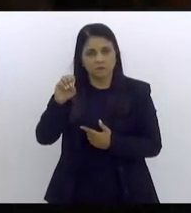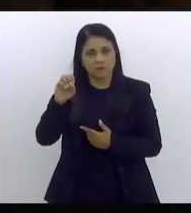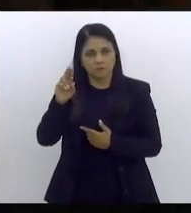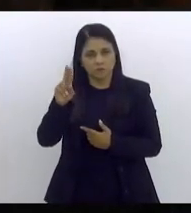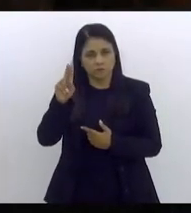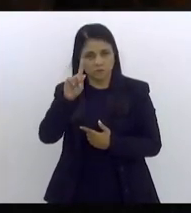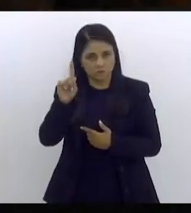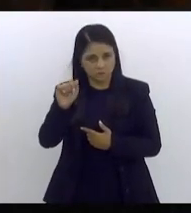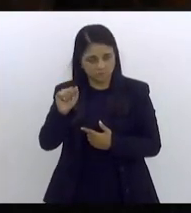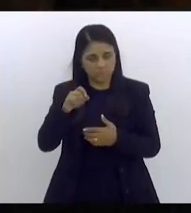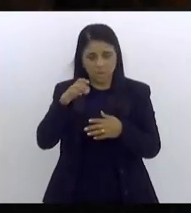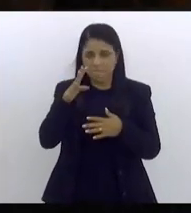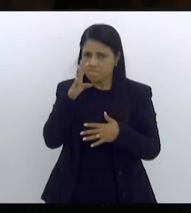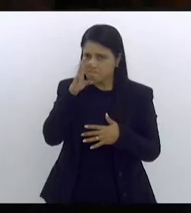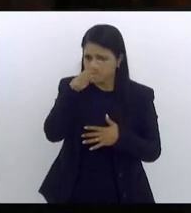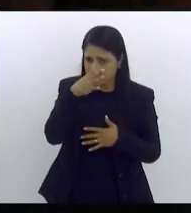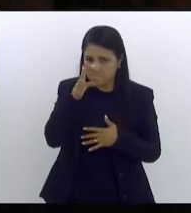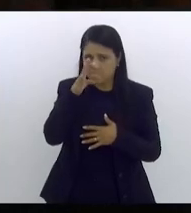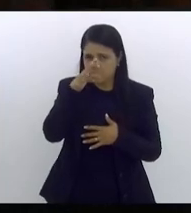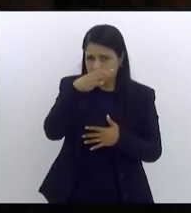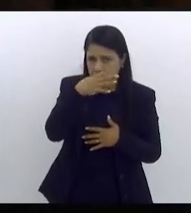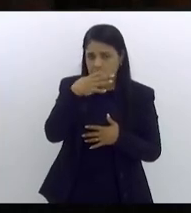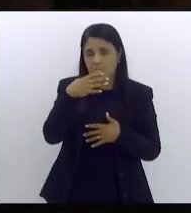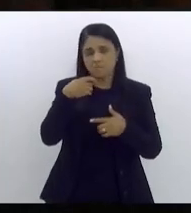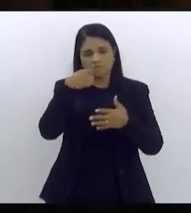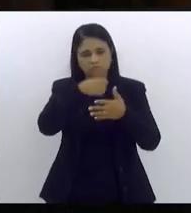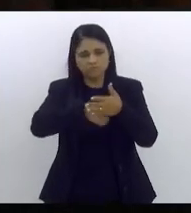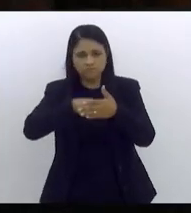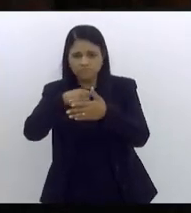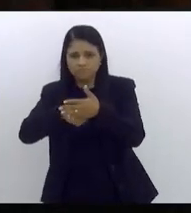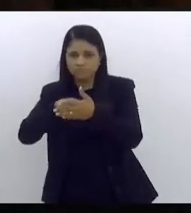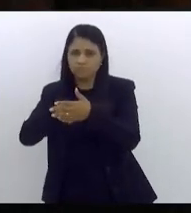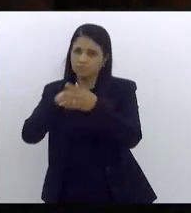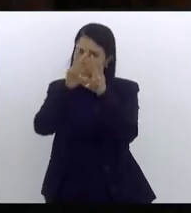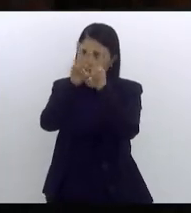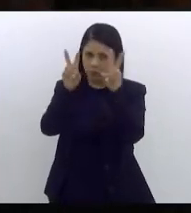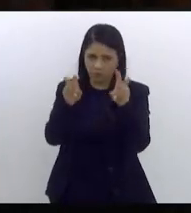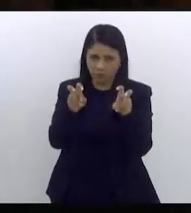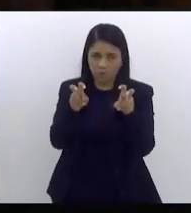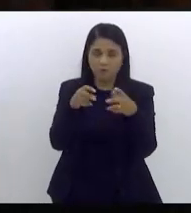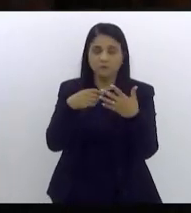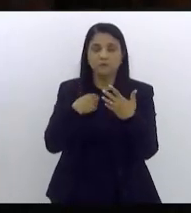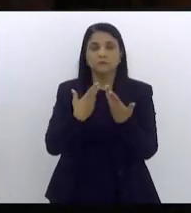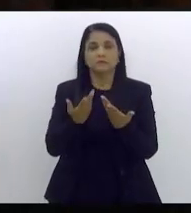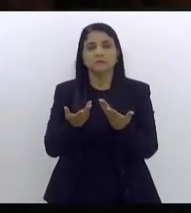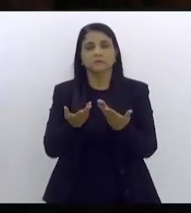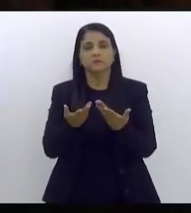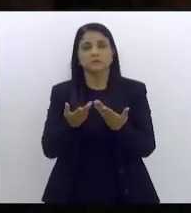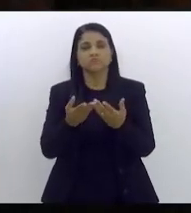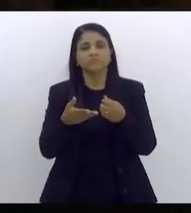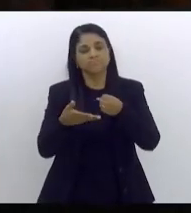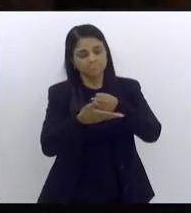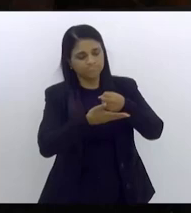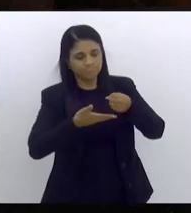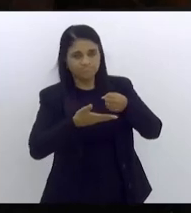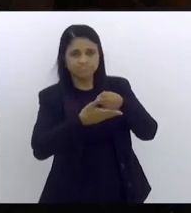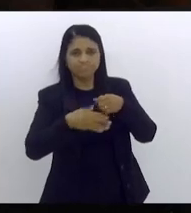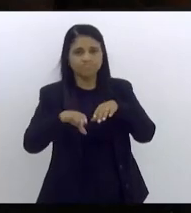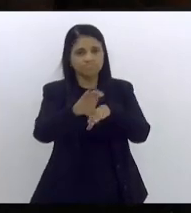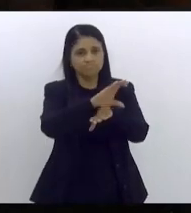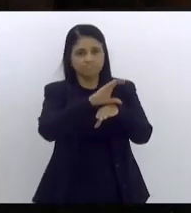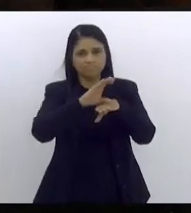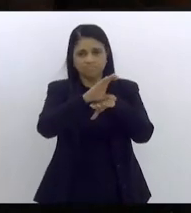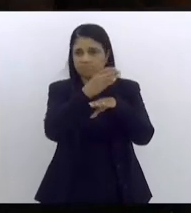persistência temática respaldada na Constituição